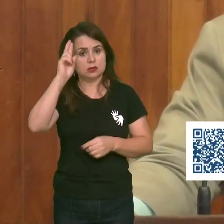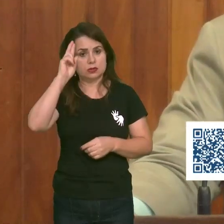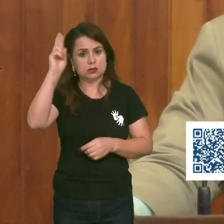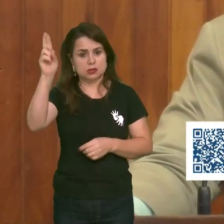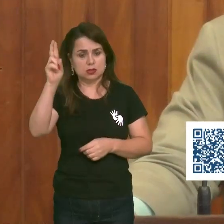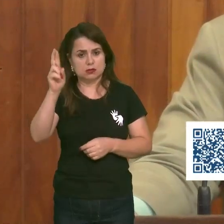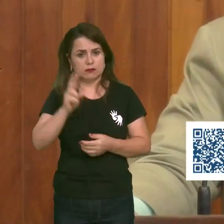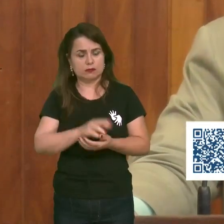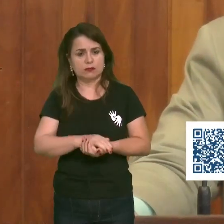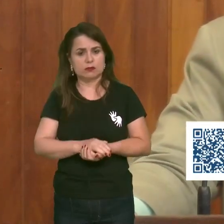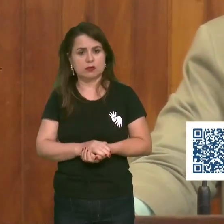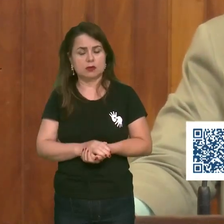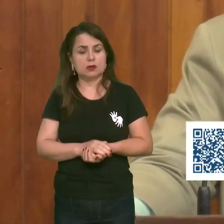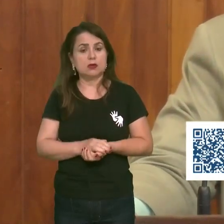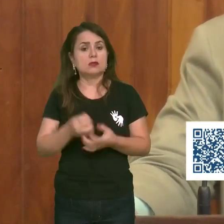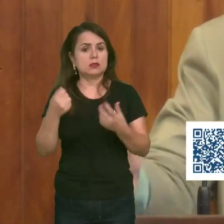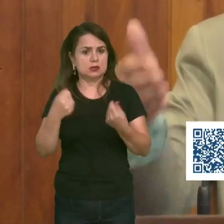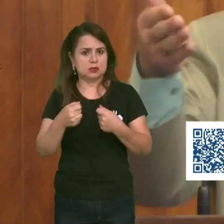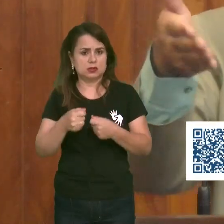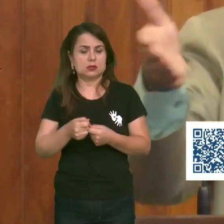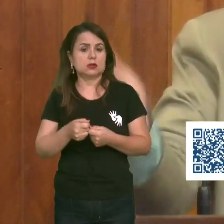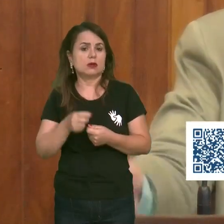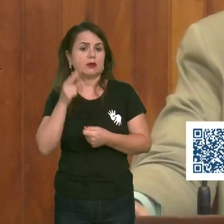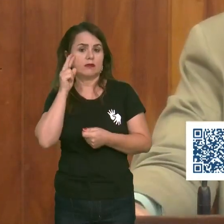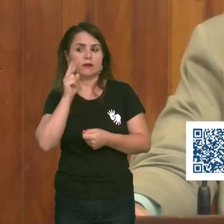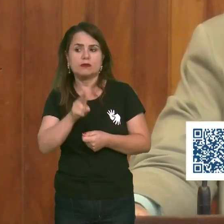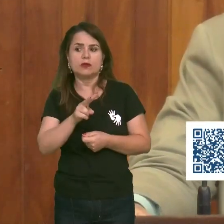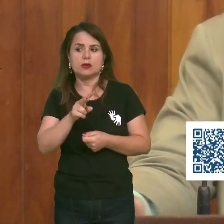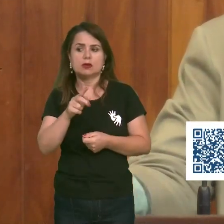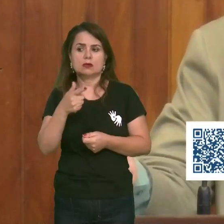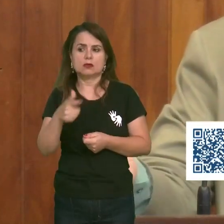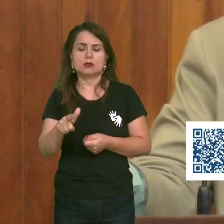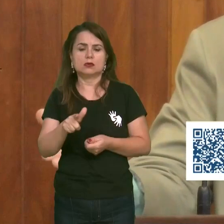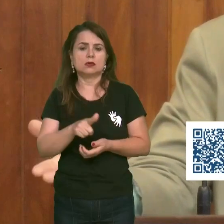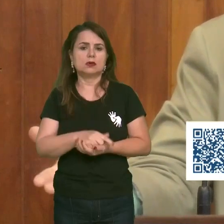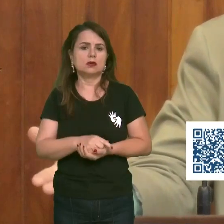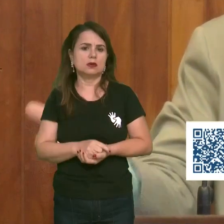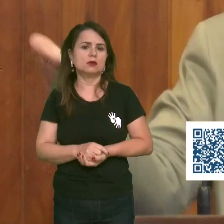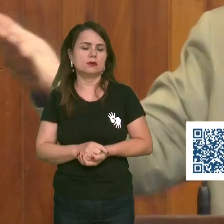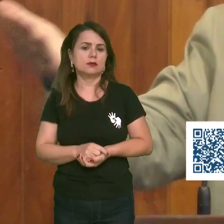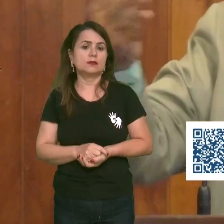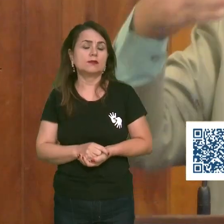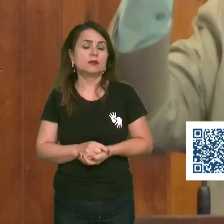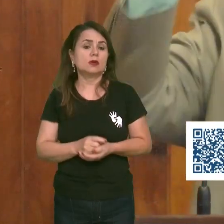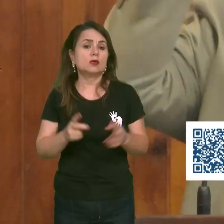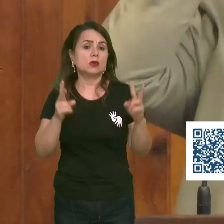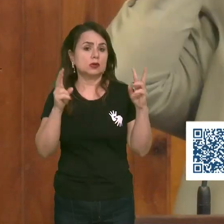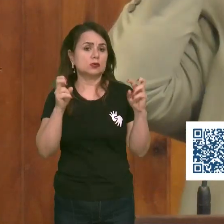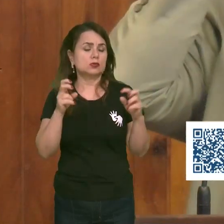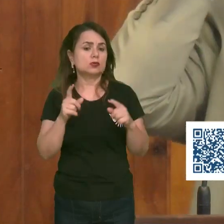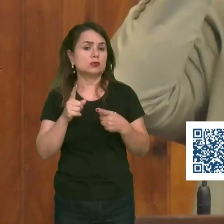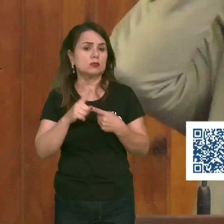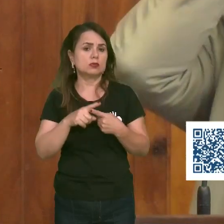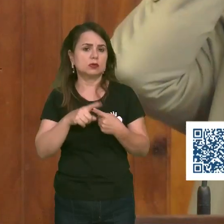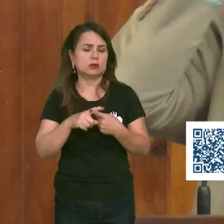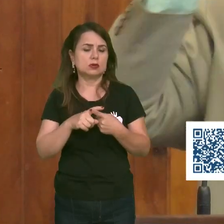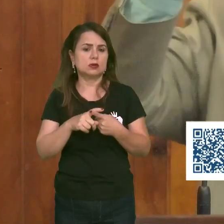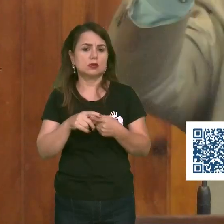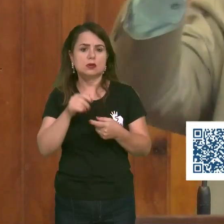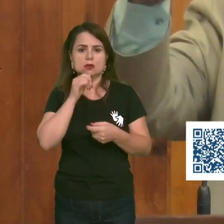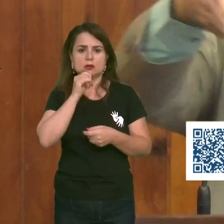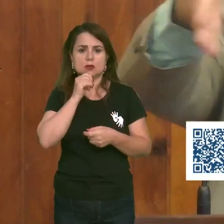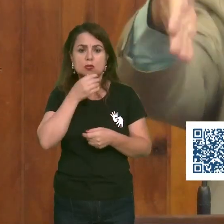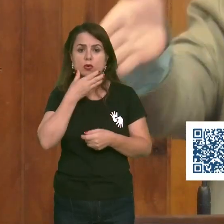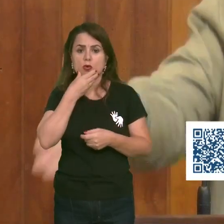o secretário enfim doutor essa situação o munícipe sai da casa dele não mora